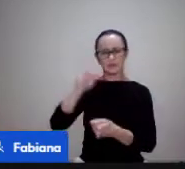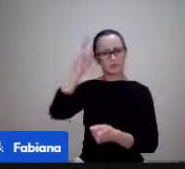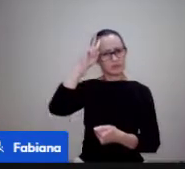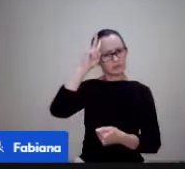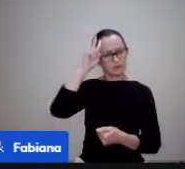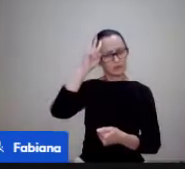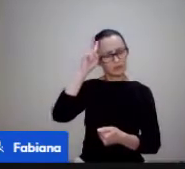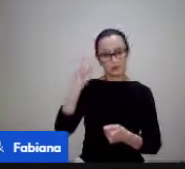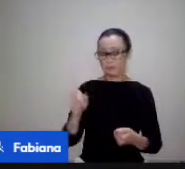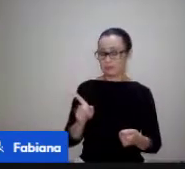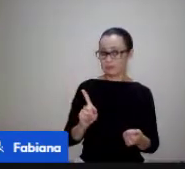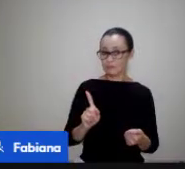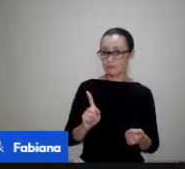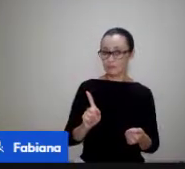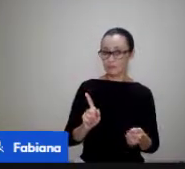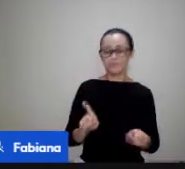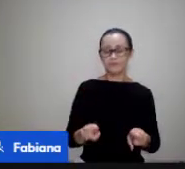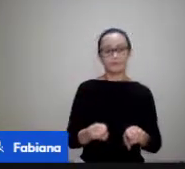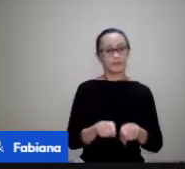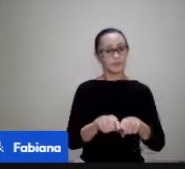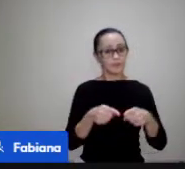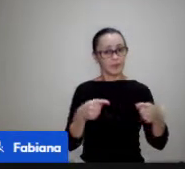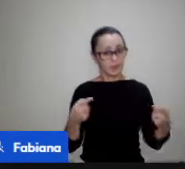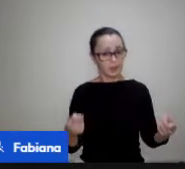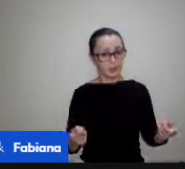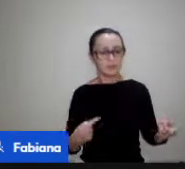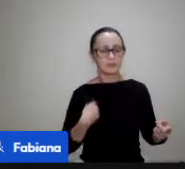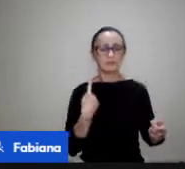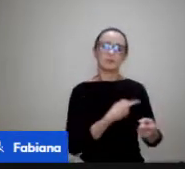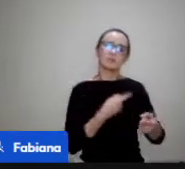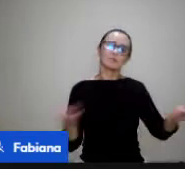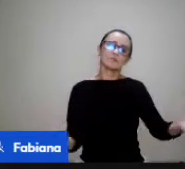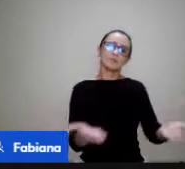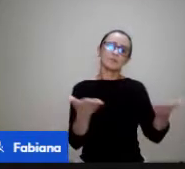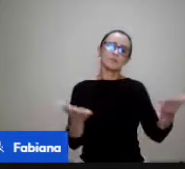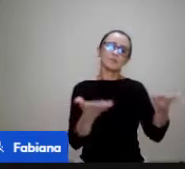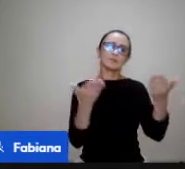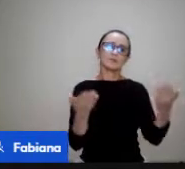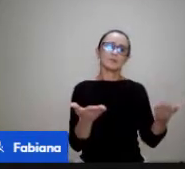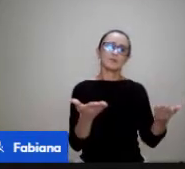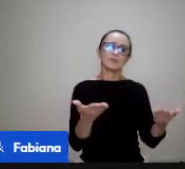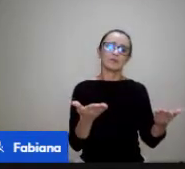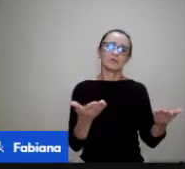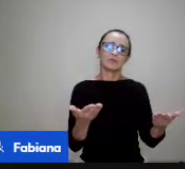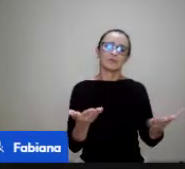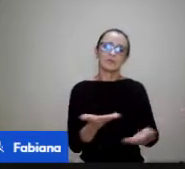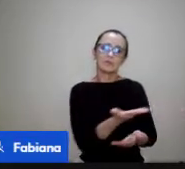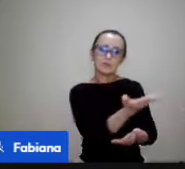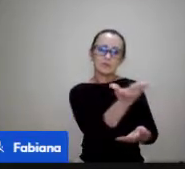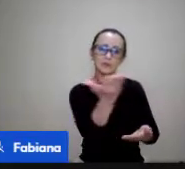Mas nós incentivamos vocês, professores, a trabalhar a